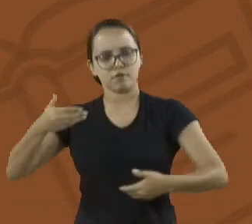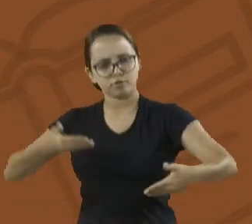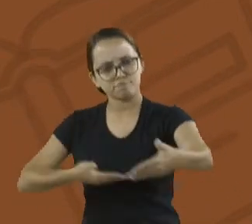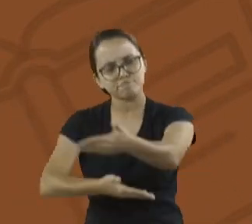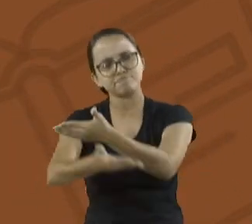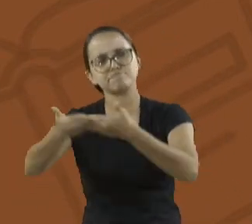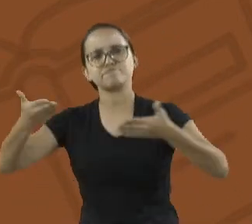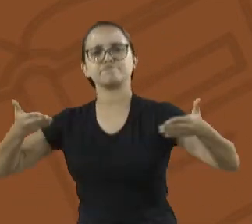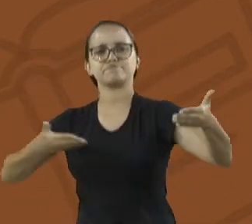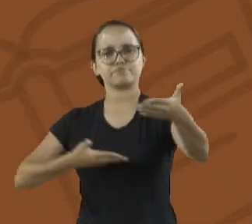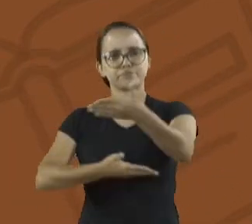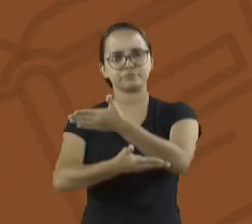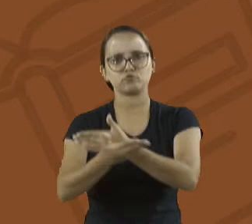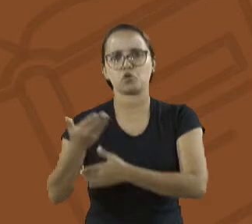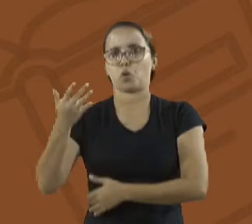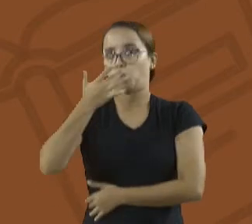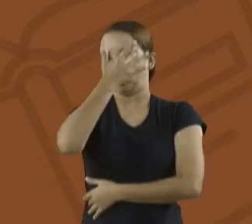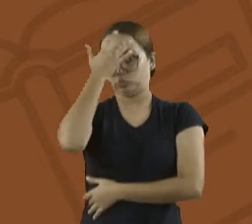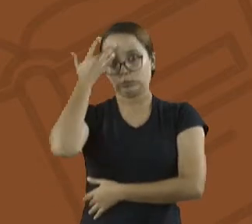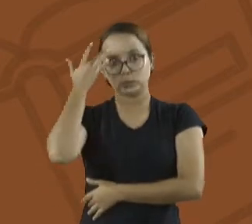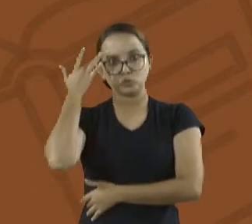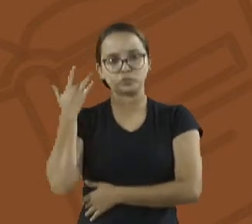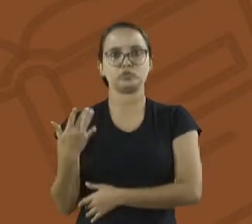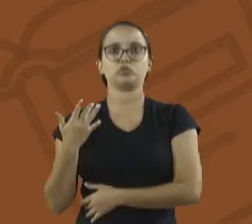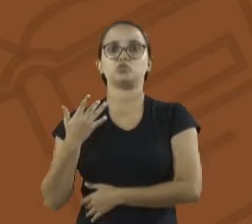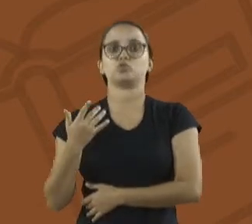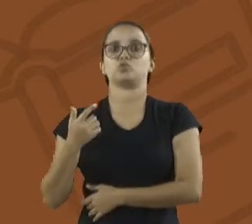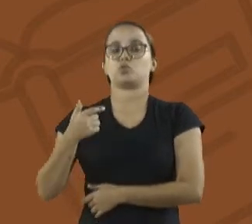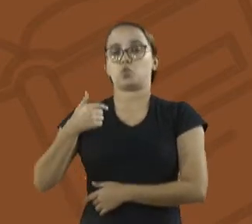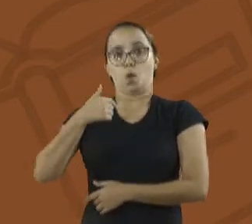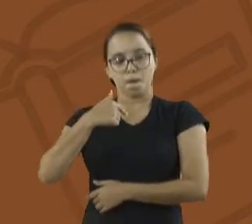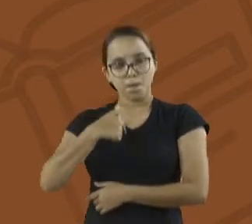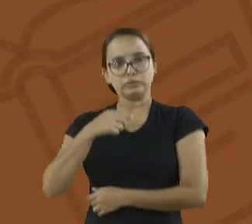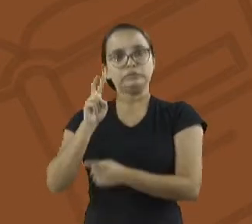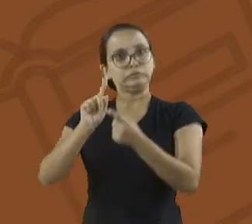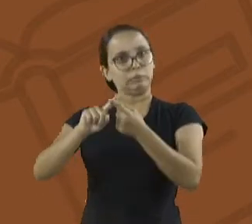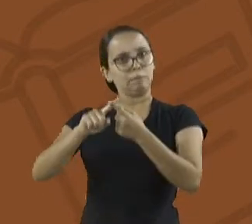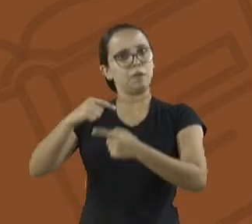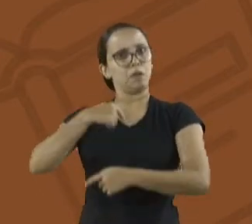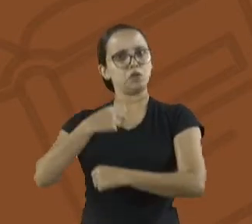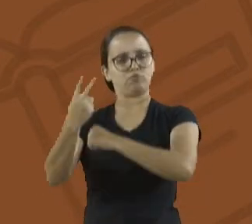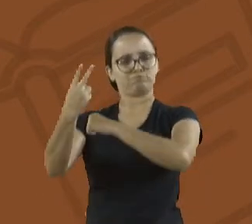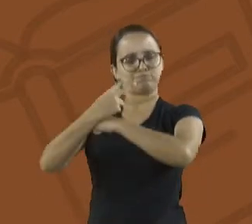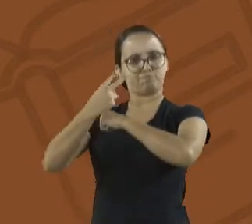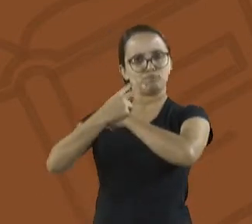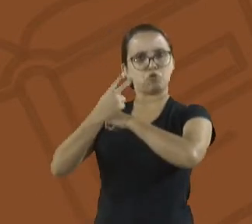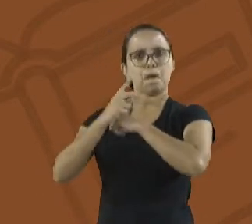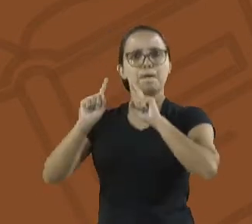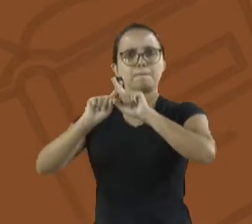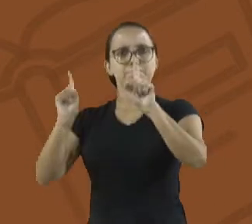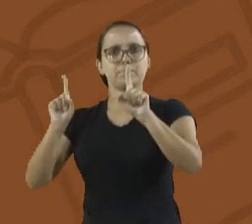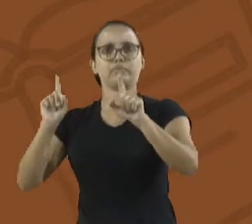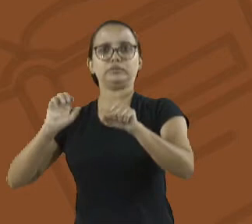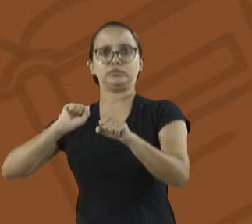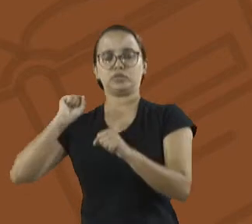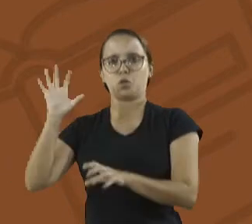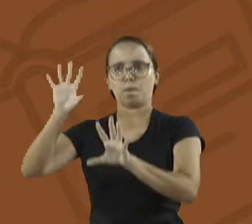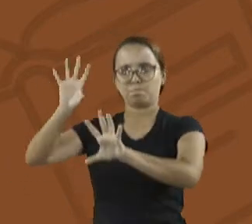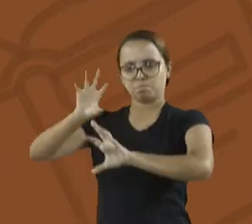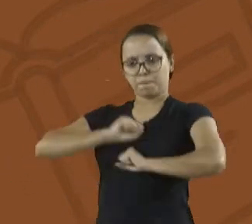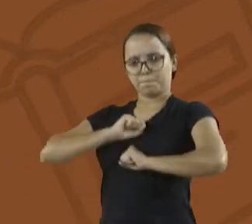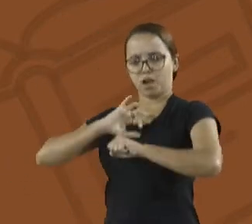com os devidos cuidados, se por acaso eu pegar Covid, eu vou estar preparado para